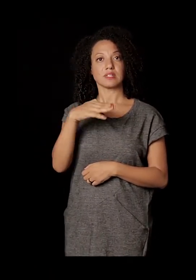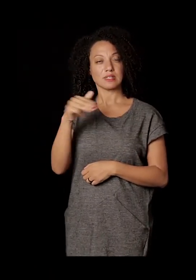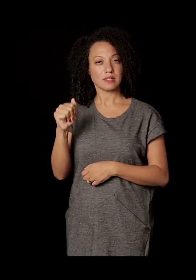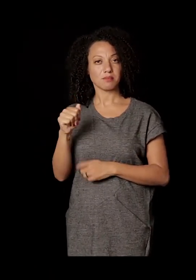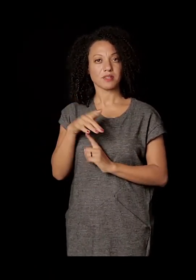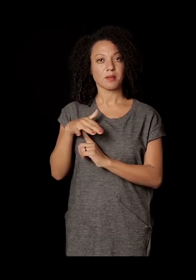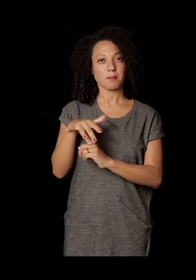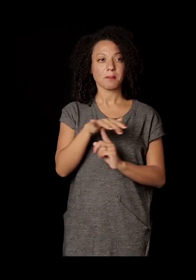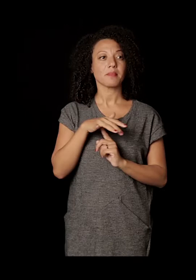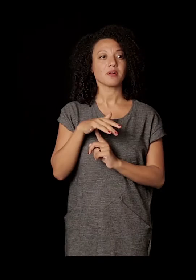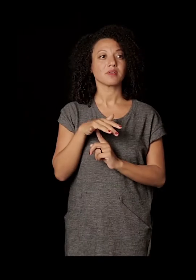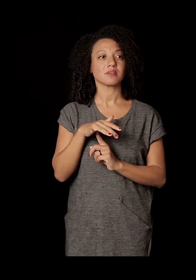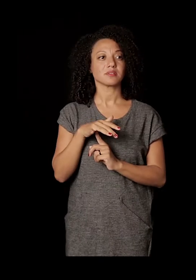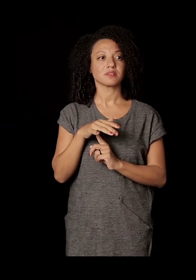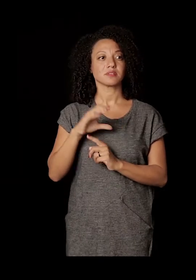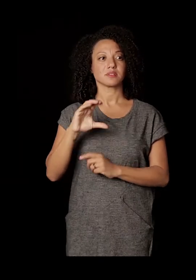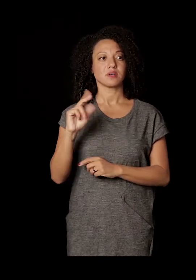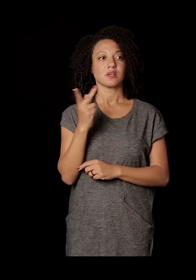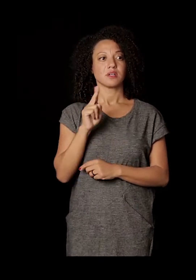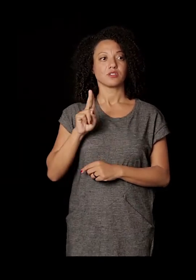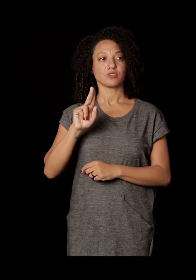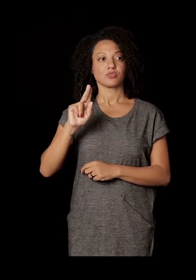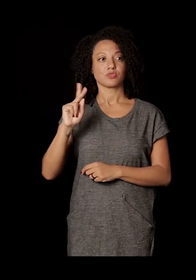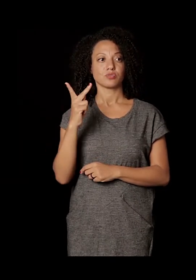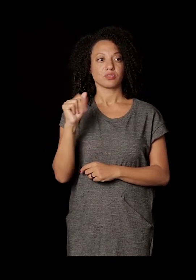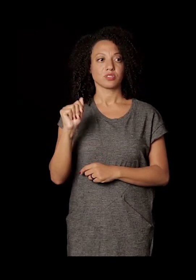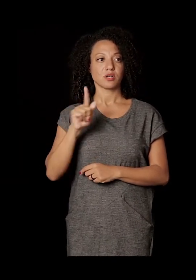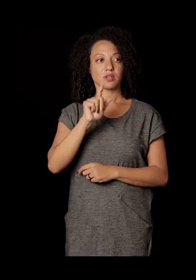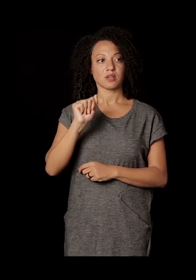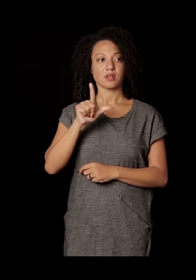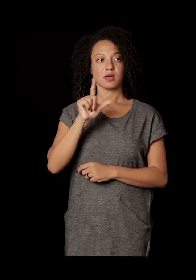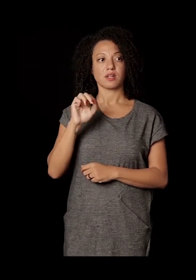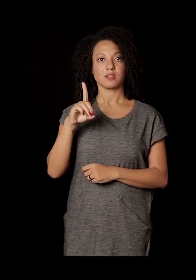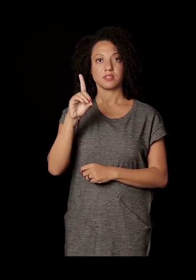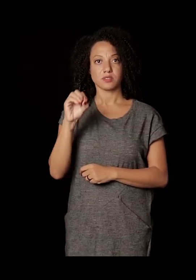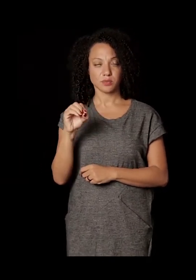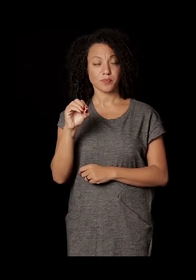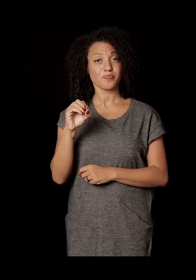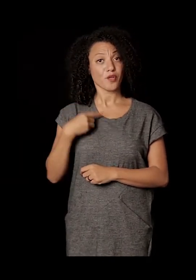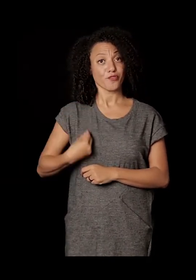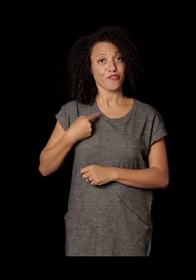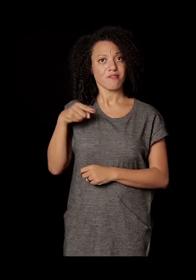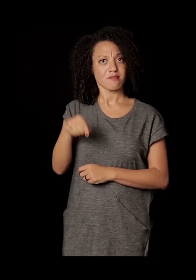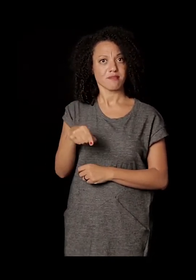na Plaza Chucha Galindo. E que